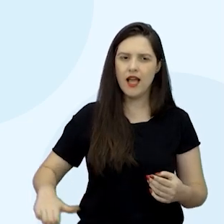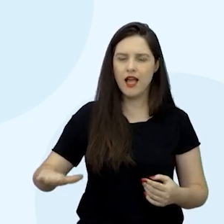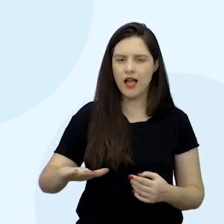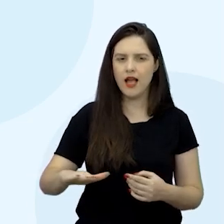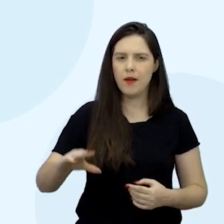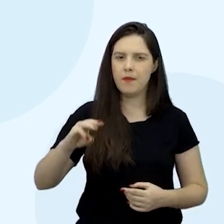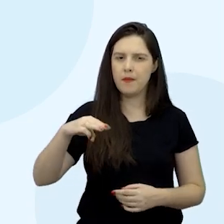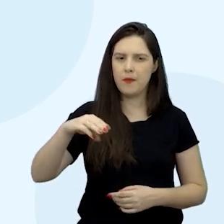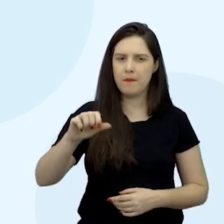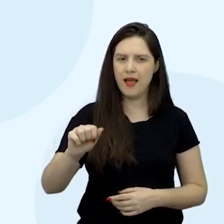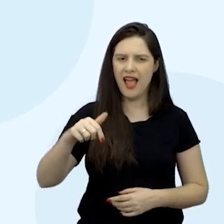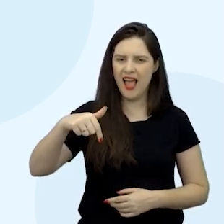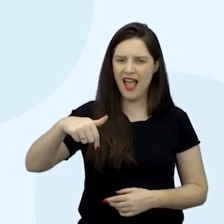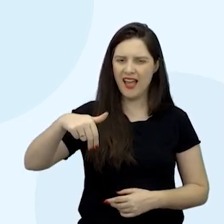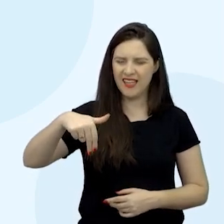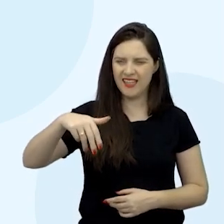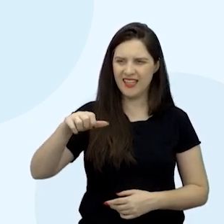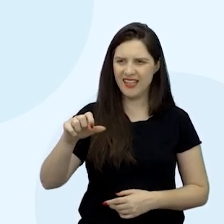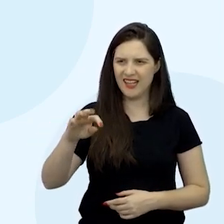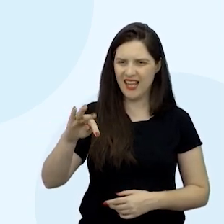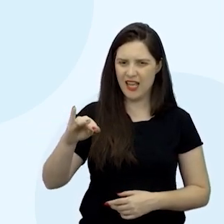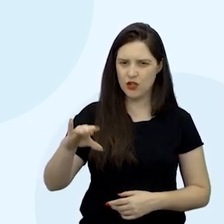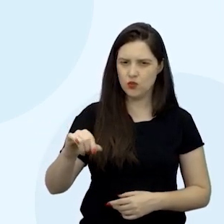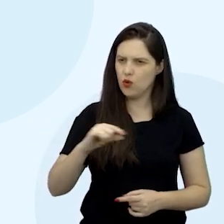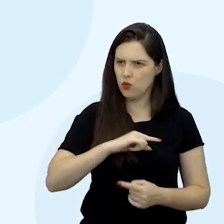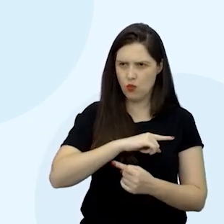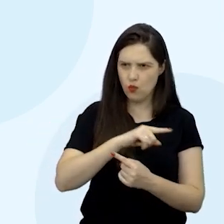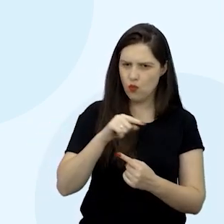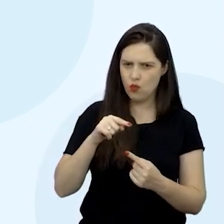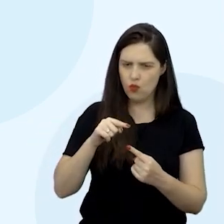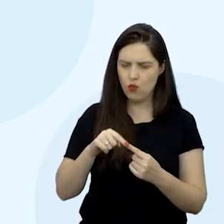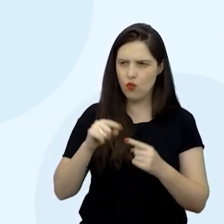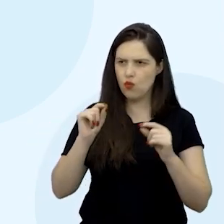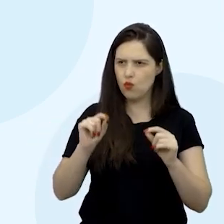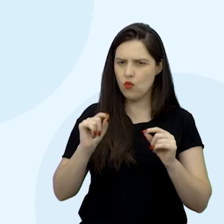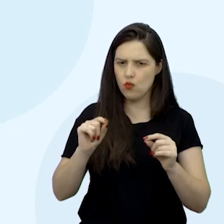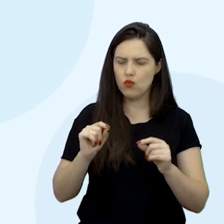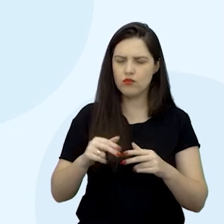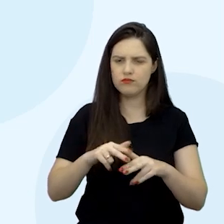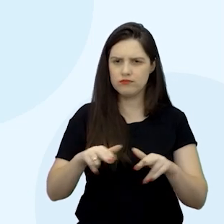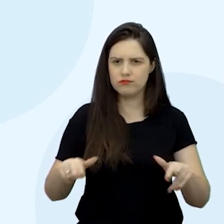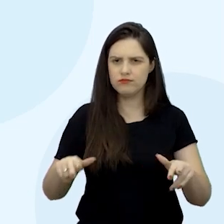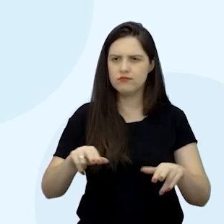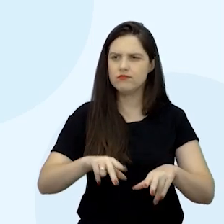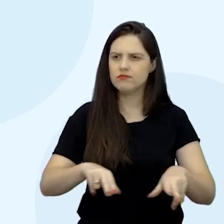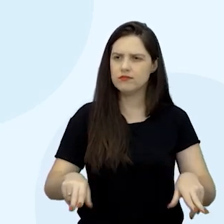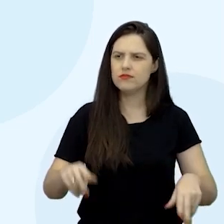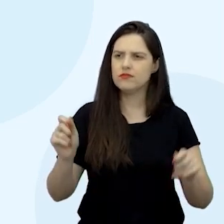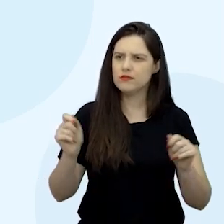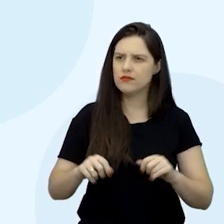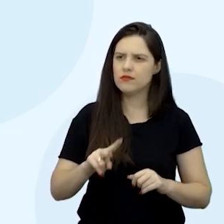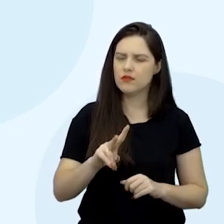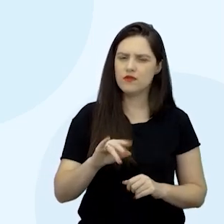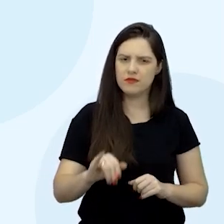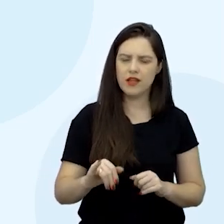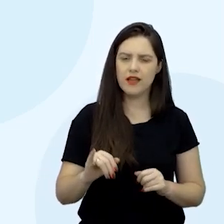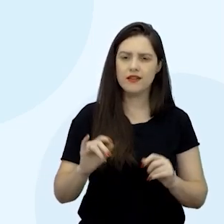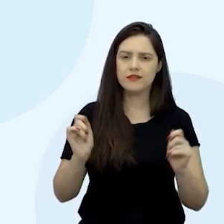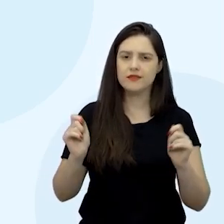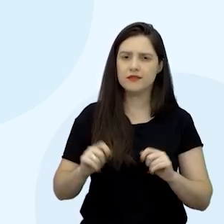botar um objetinho aqui, ó, qualquer objeto, né, no caso aqui, ó, um objeto aqui de ferro, ele vai ser atraído